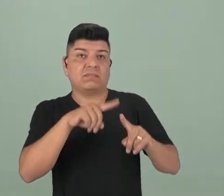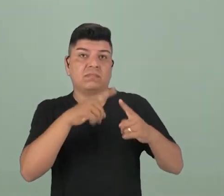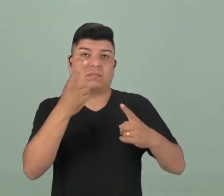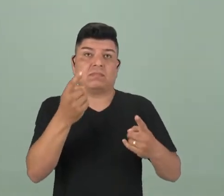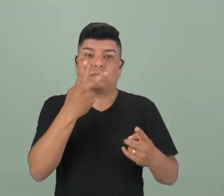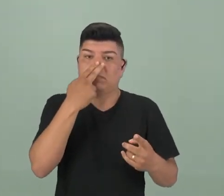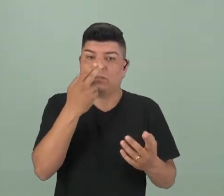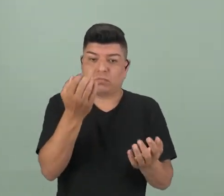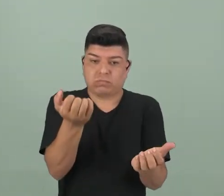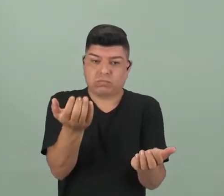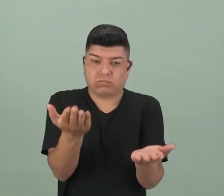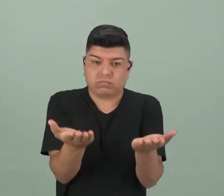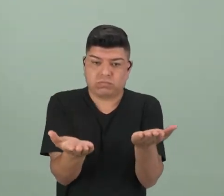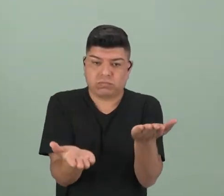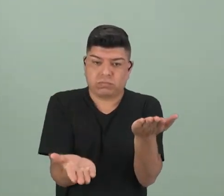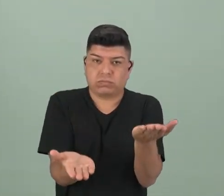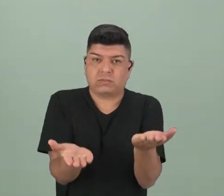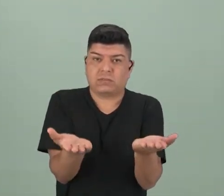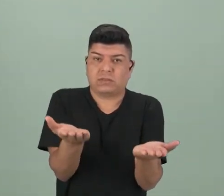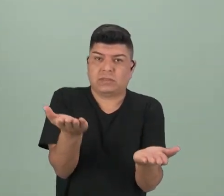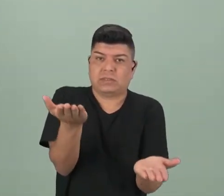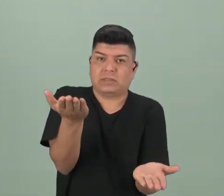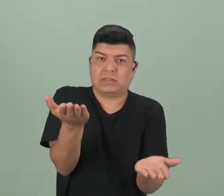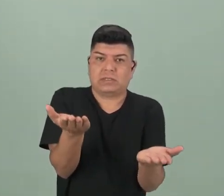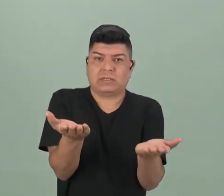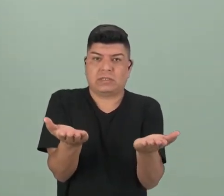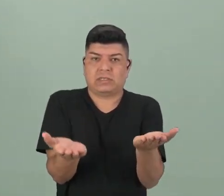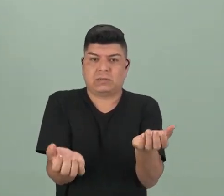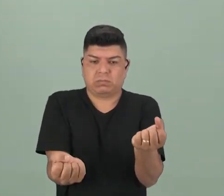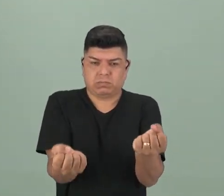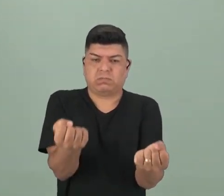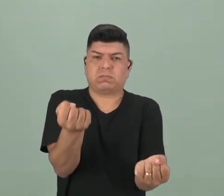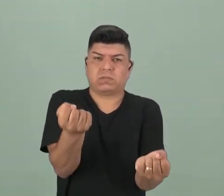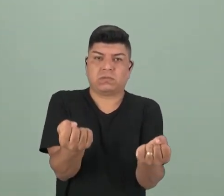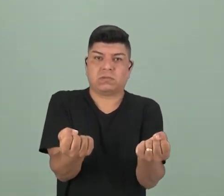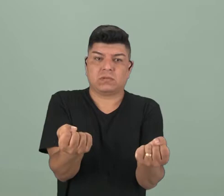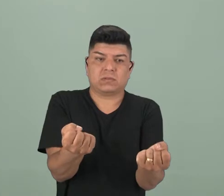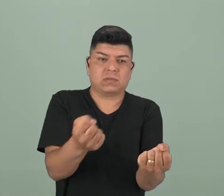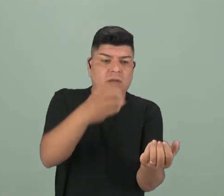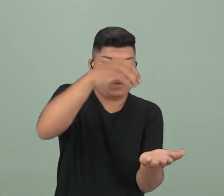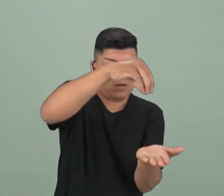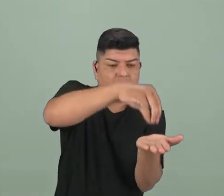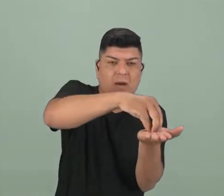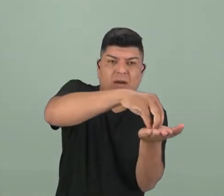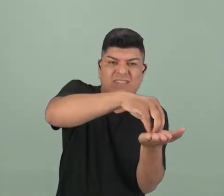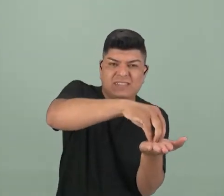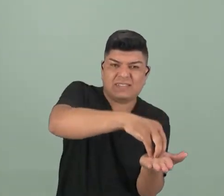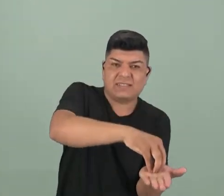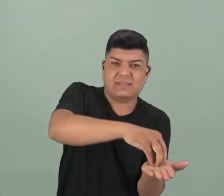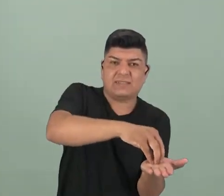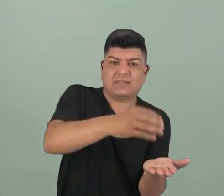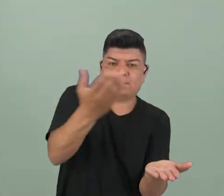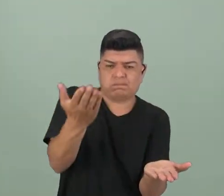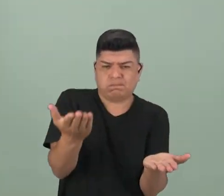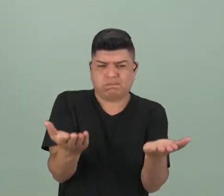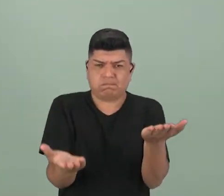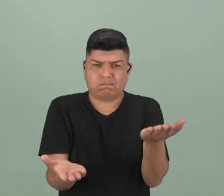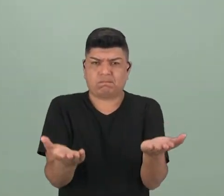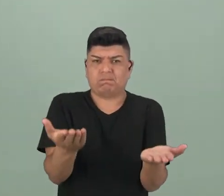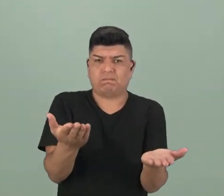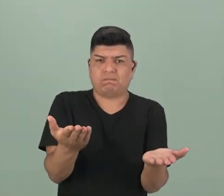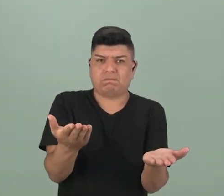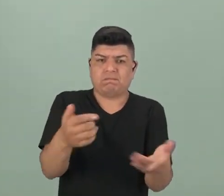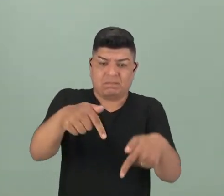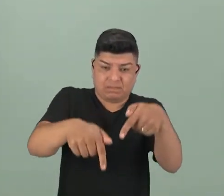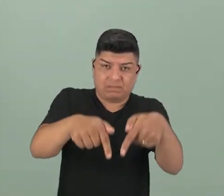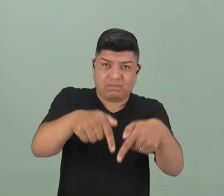nessas balanças que ele criou, ele pesava os objetos antes das reações químicas e depois, e tinha